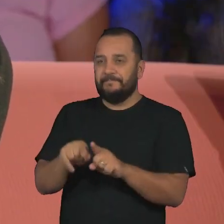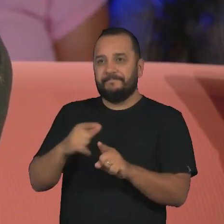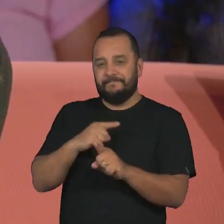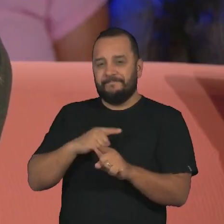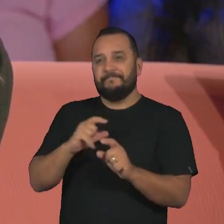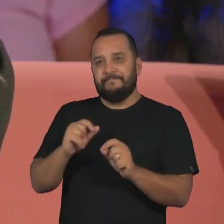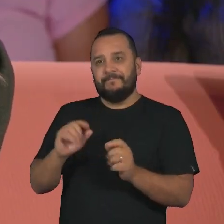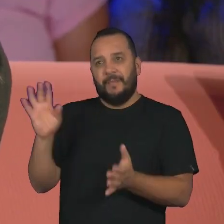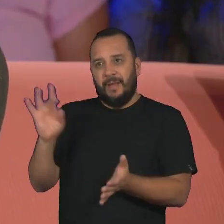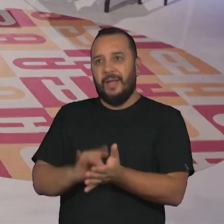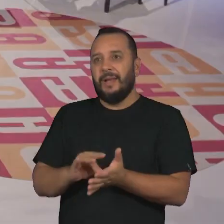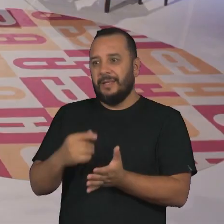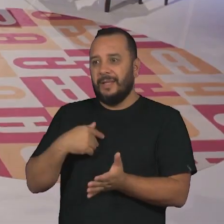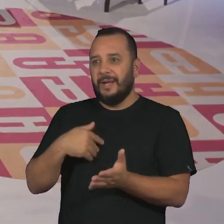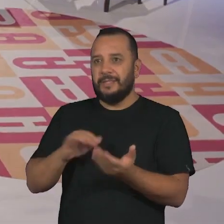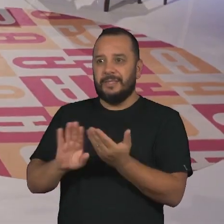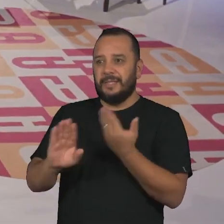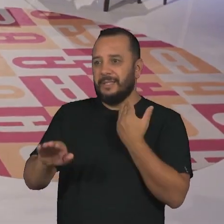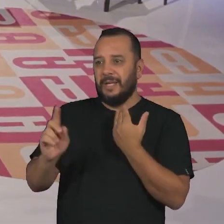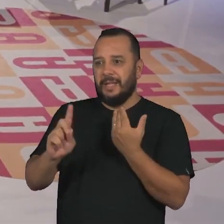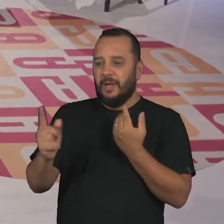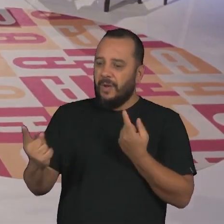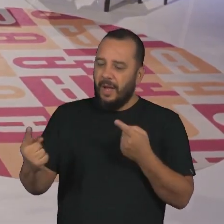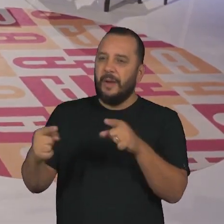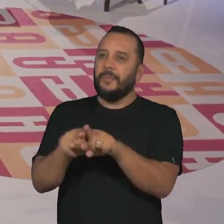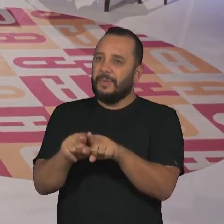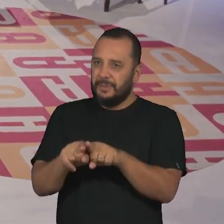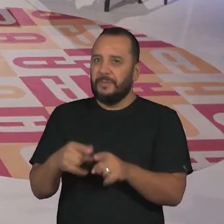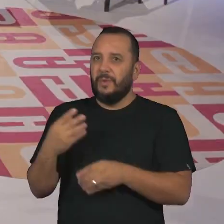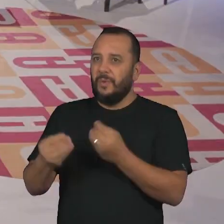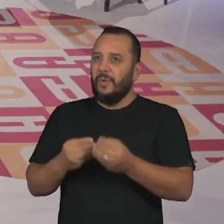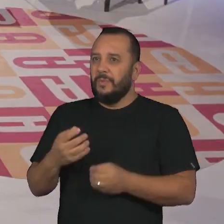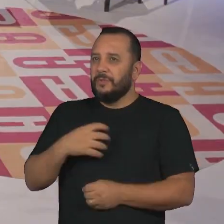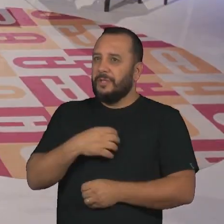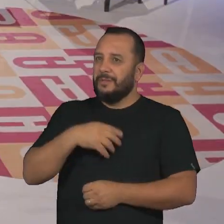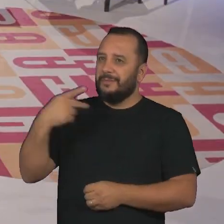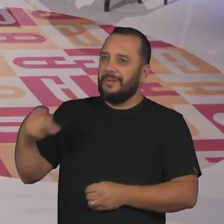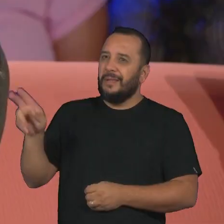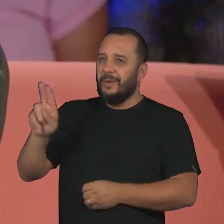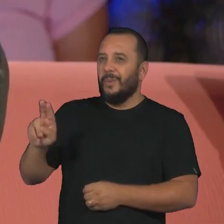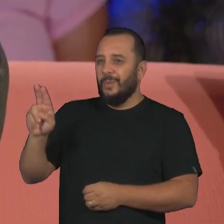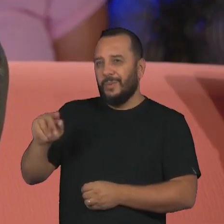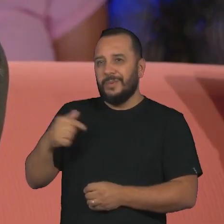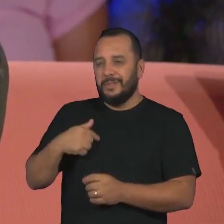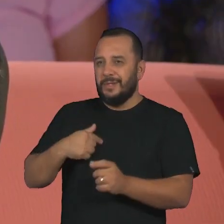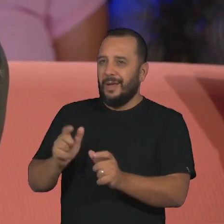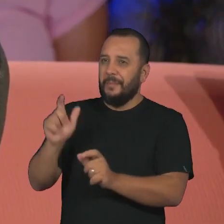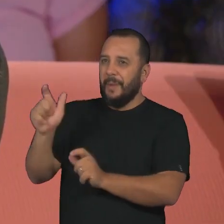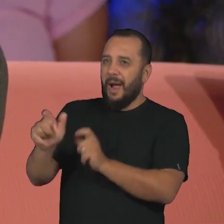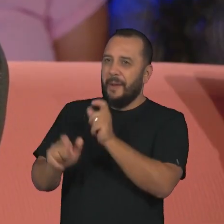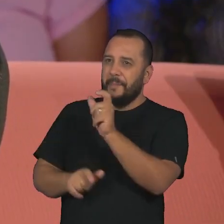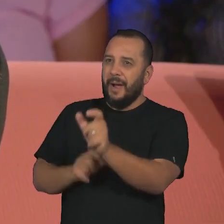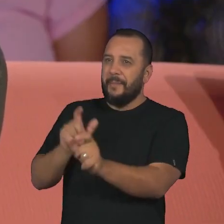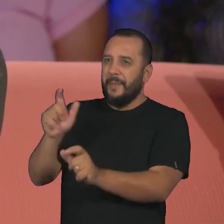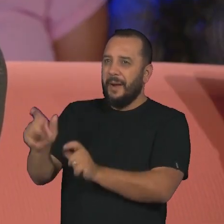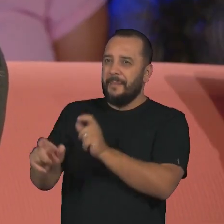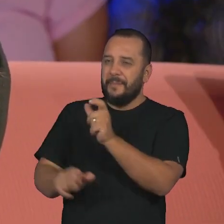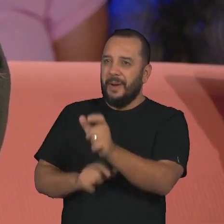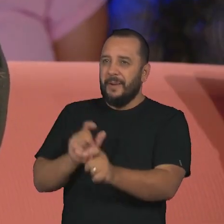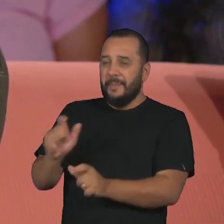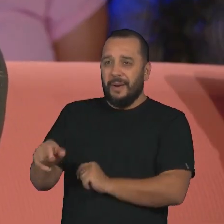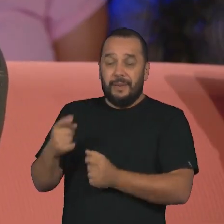a realidade. E a forma como ela usa as palavras, porque talvez ela não tenha